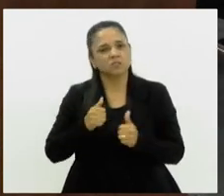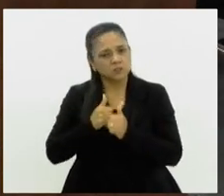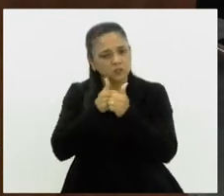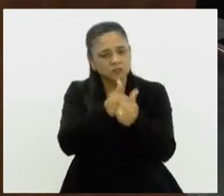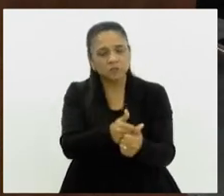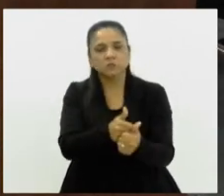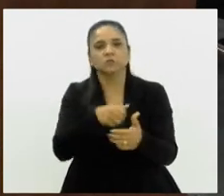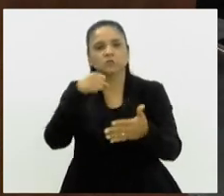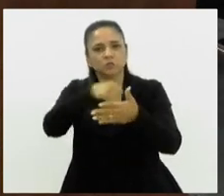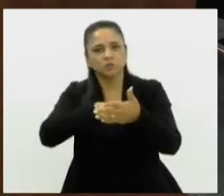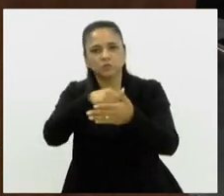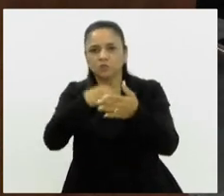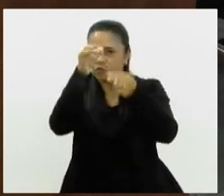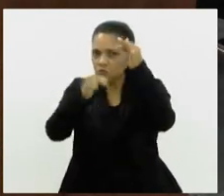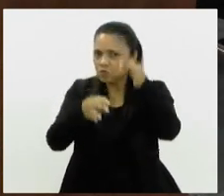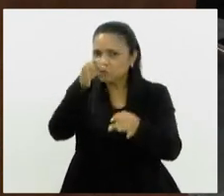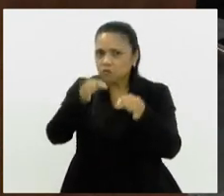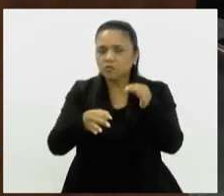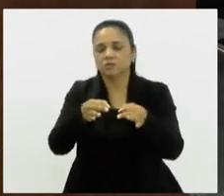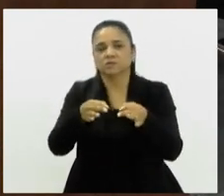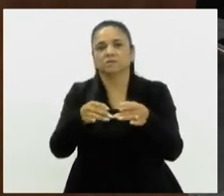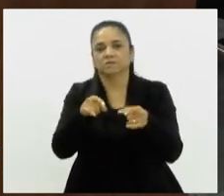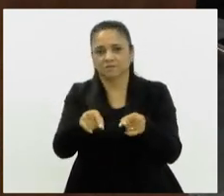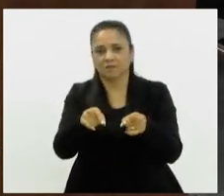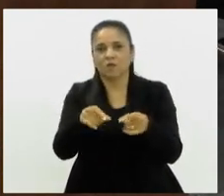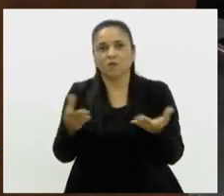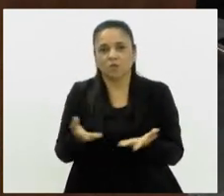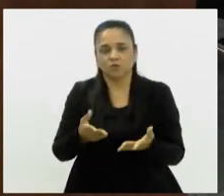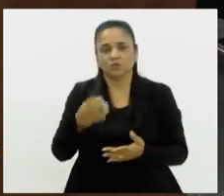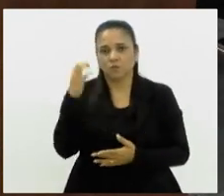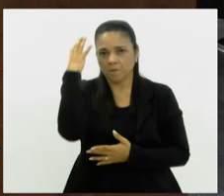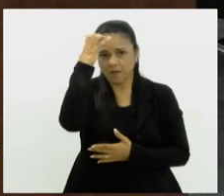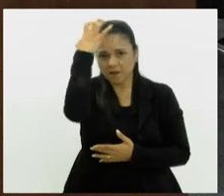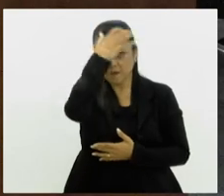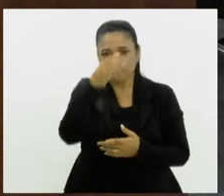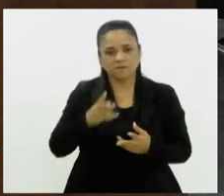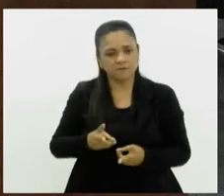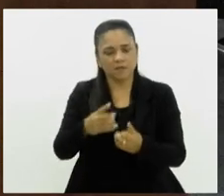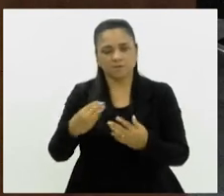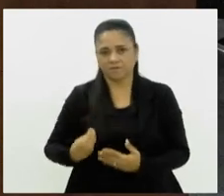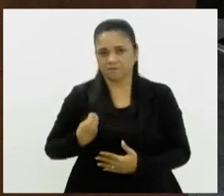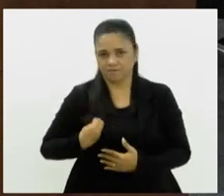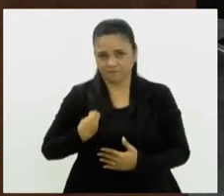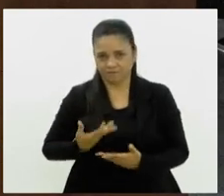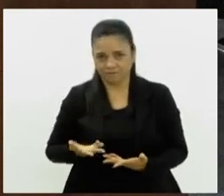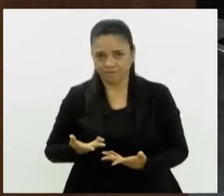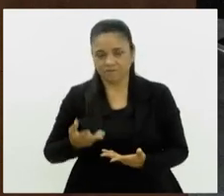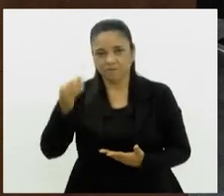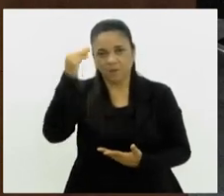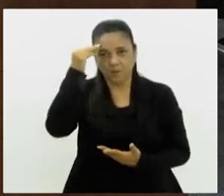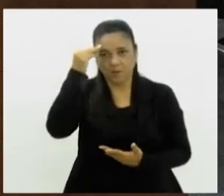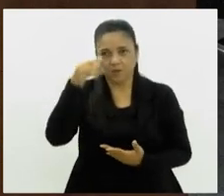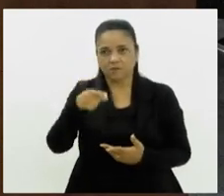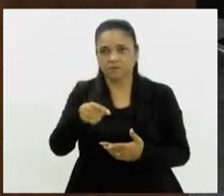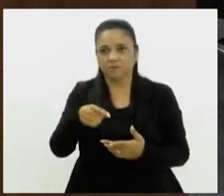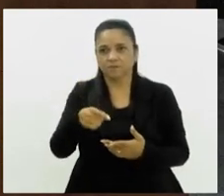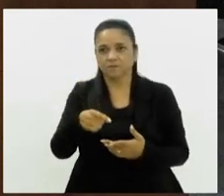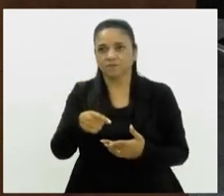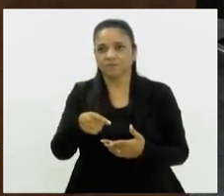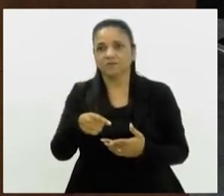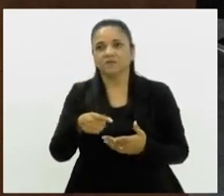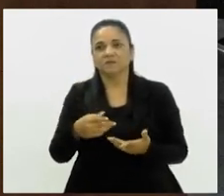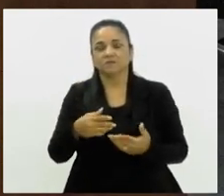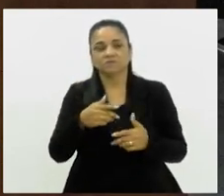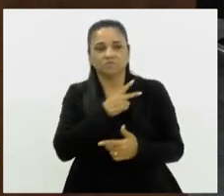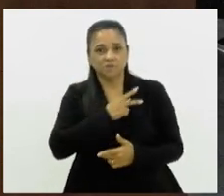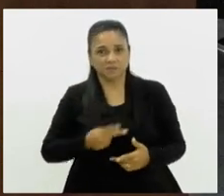por Marielle Anderson, Marielle presente hoje e sempre. E, excelentíssima deputada que